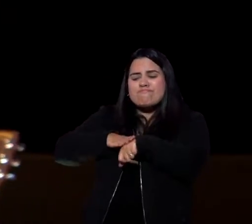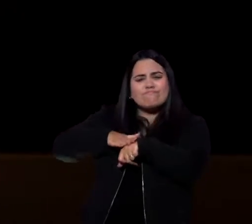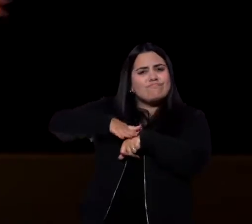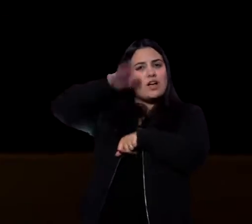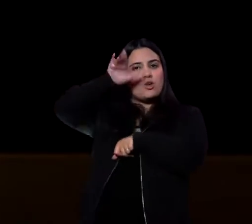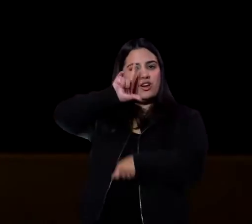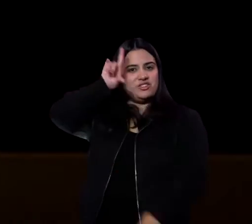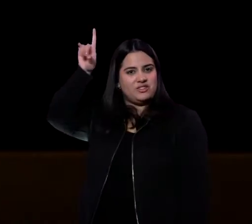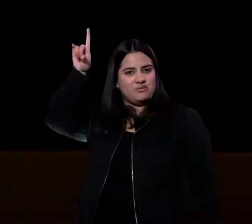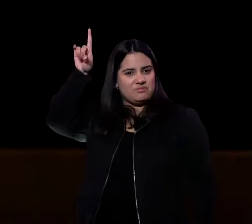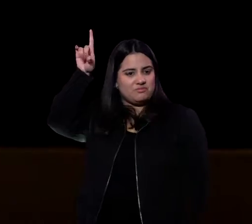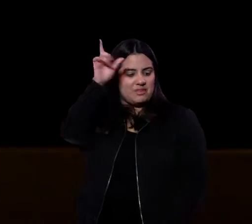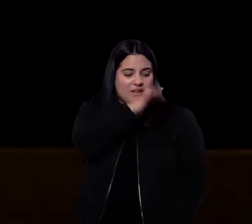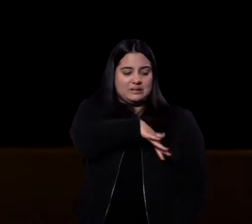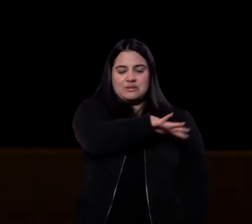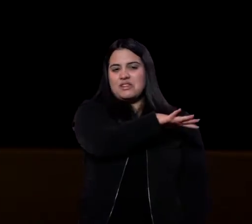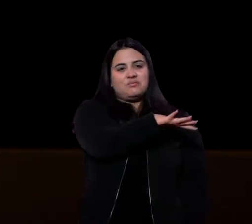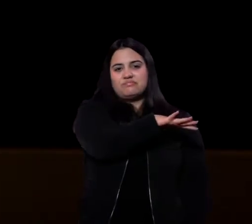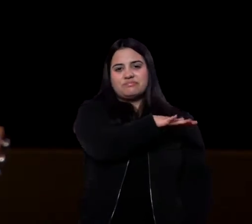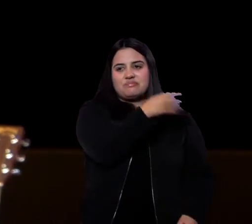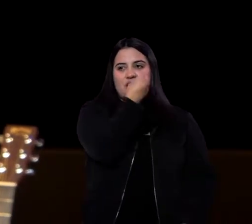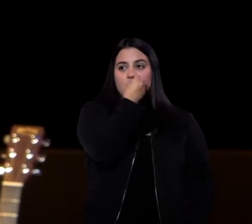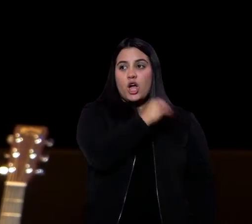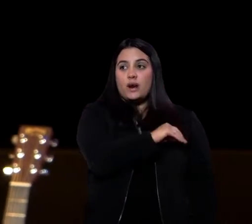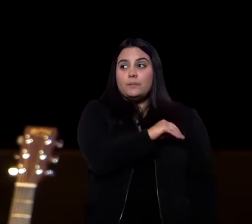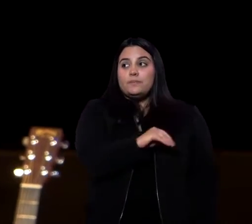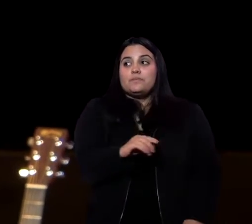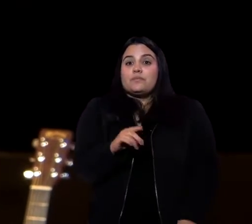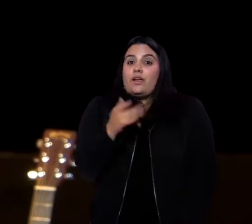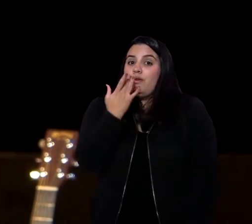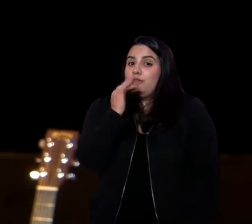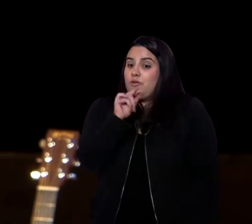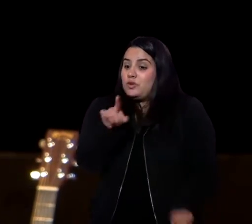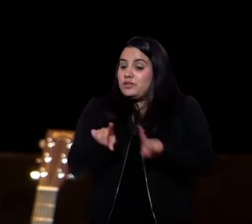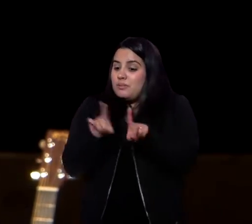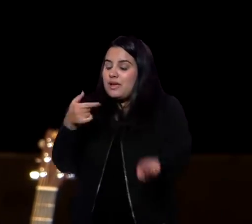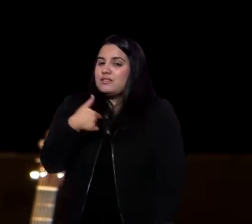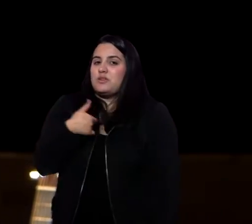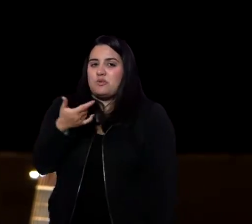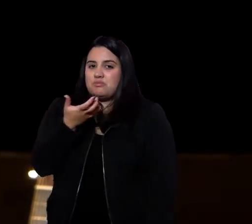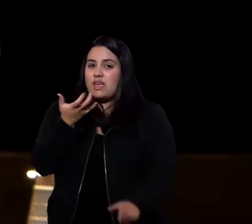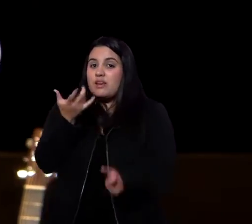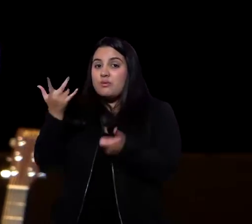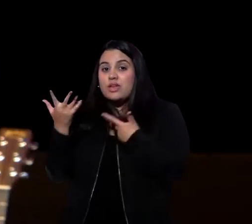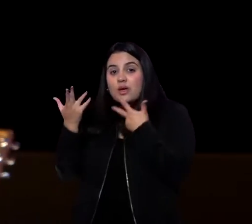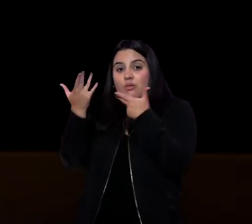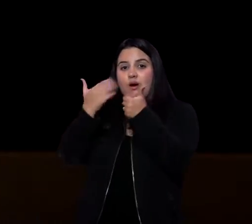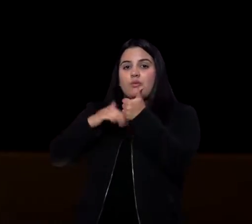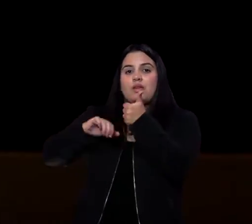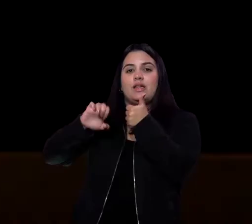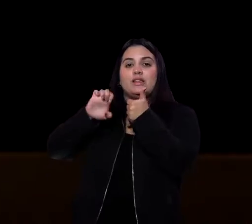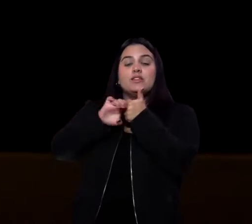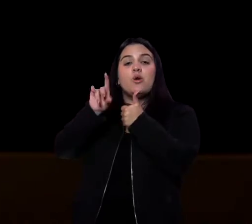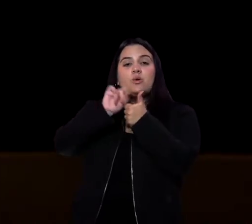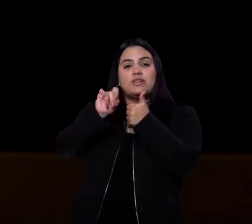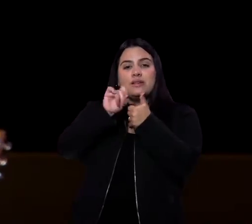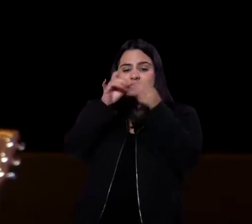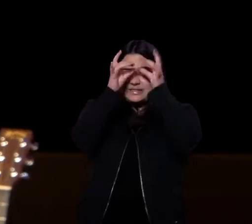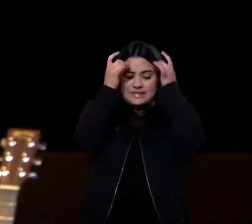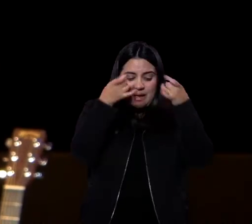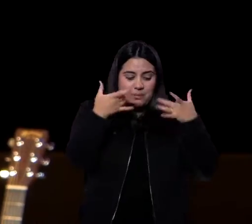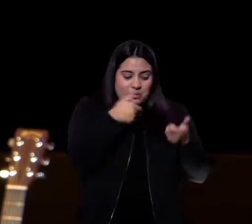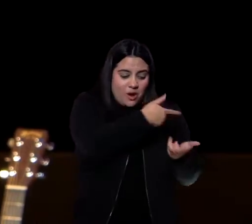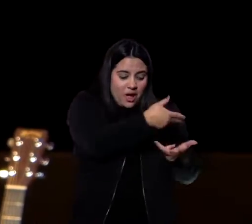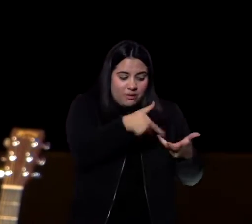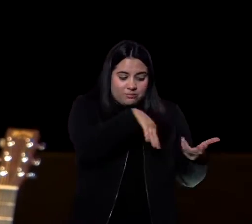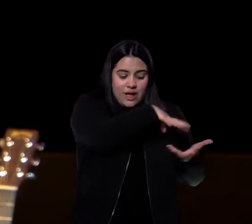sei você, eu quero muito ser como Eliseu, que abandonou tudo, mas que desfrutou de coisas muito, mas muito maiores do que